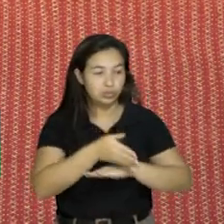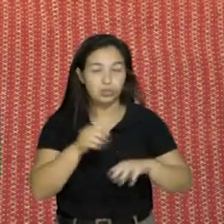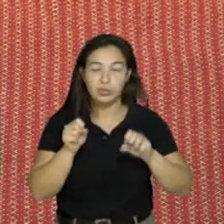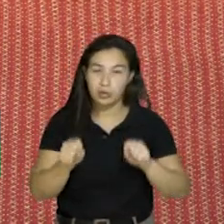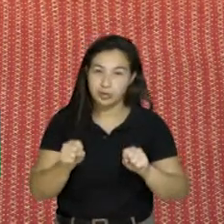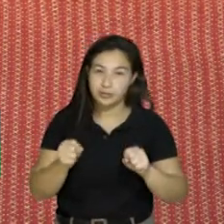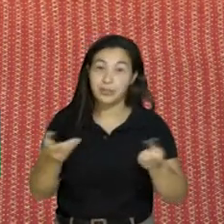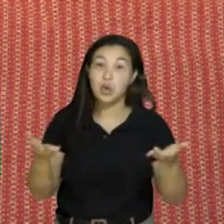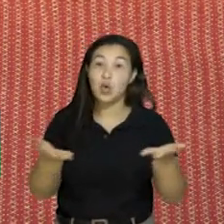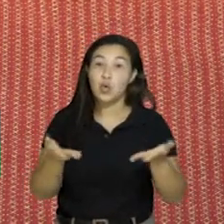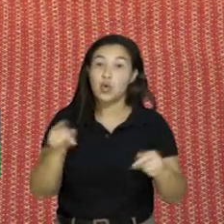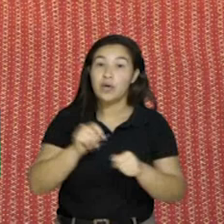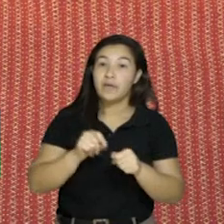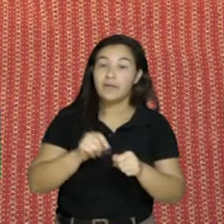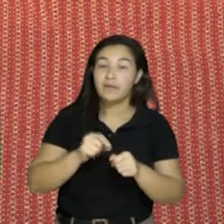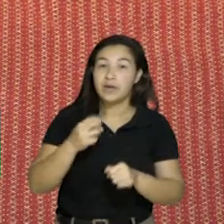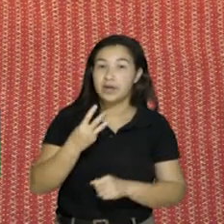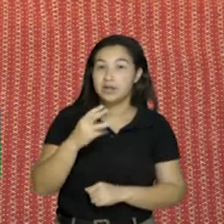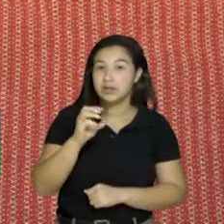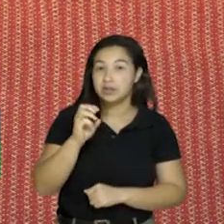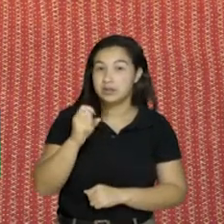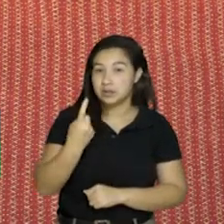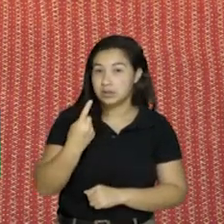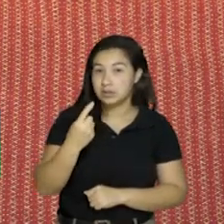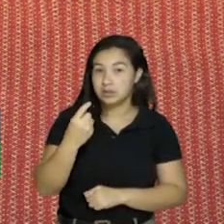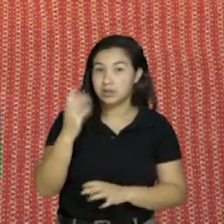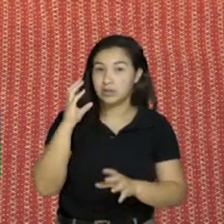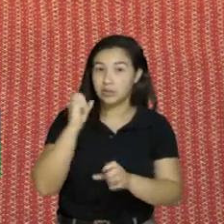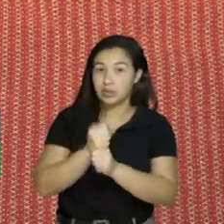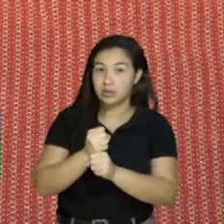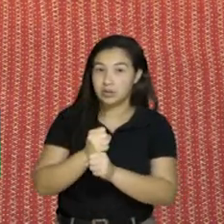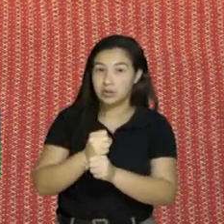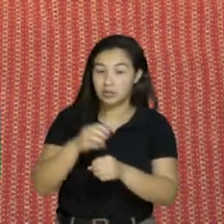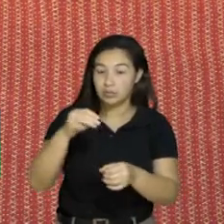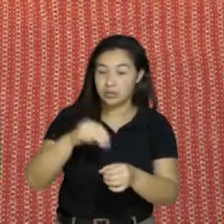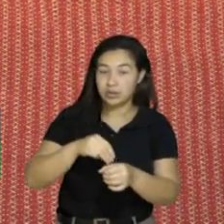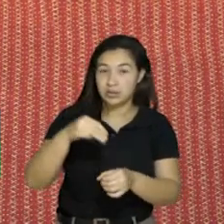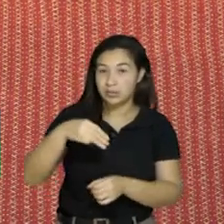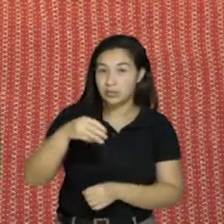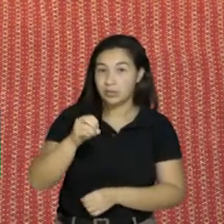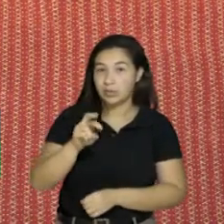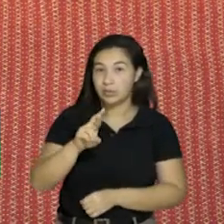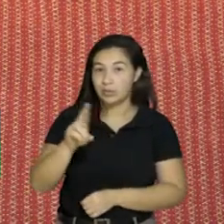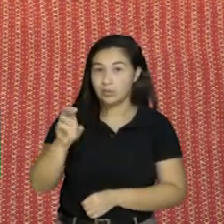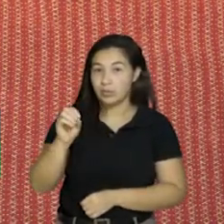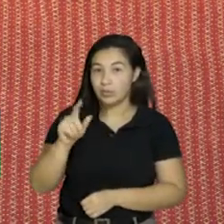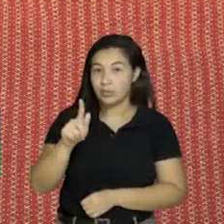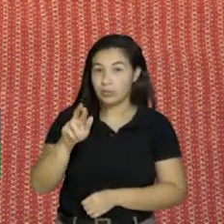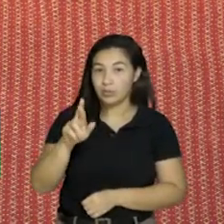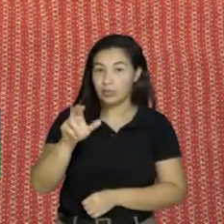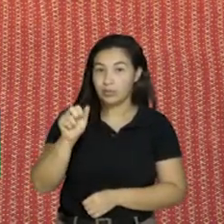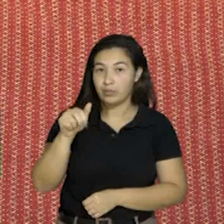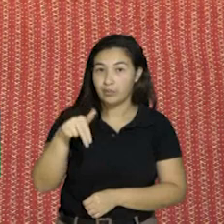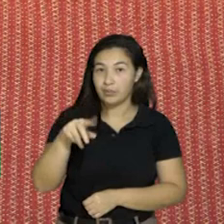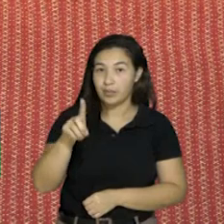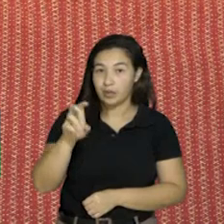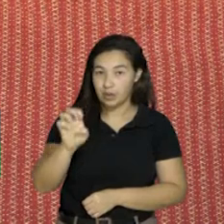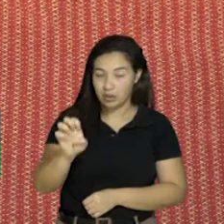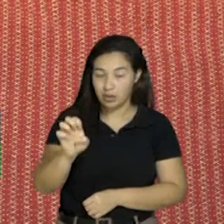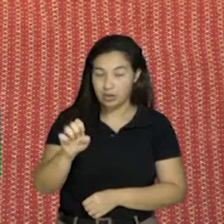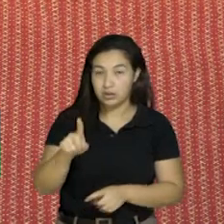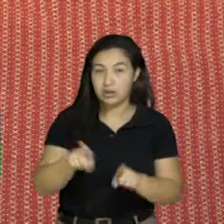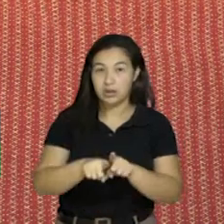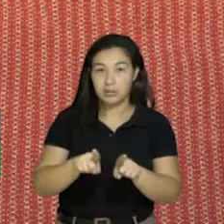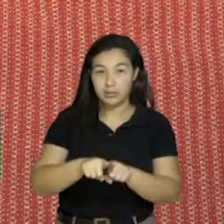faz 31 anos do município de Morro Grande lá na cidade vizinha e dia três agora